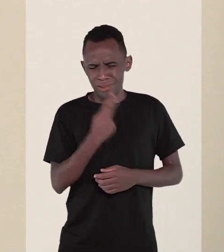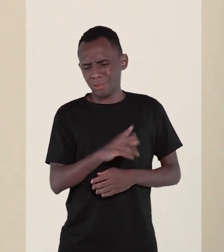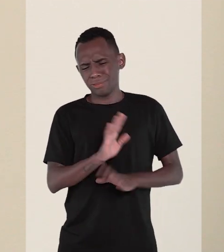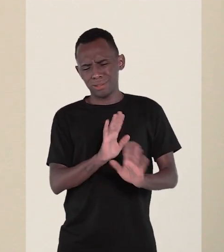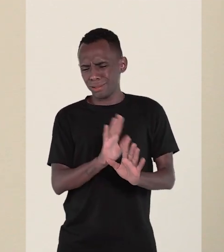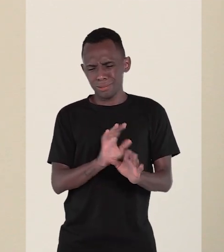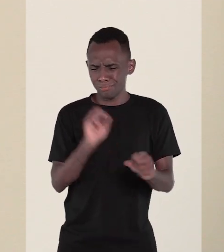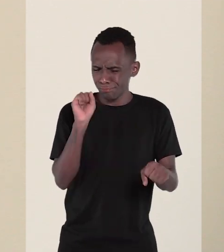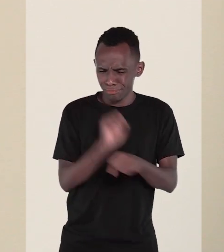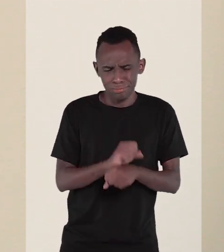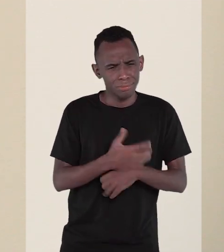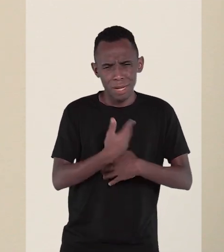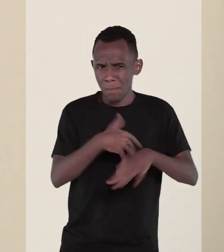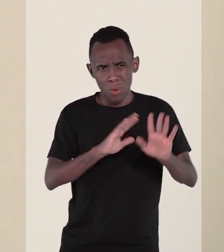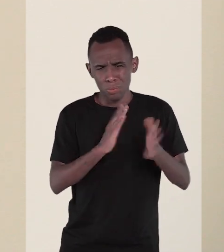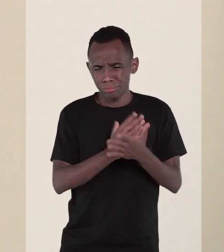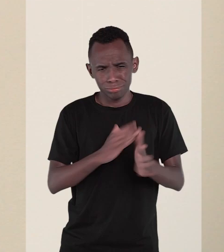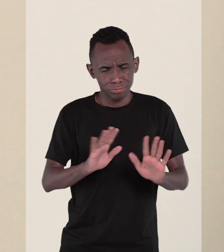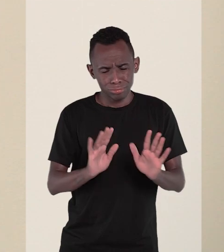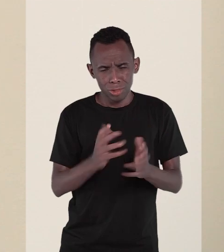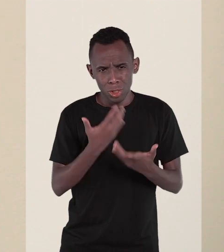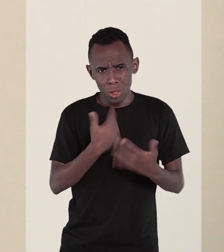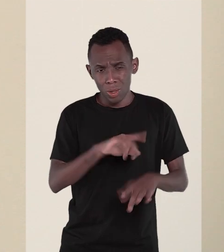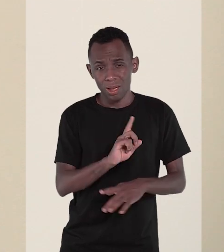não quero. Fiquei segurando.